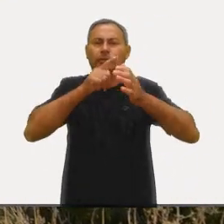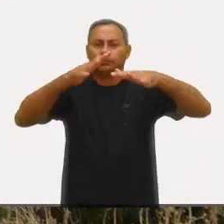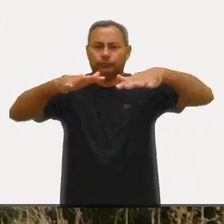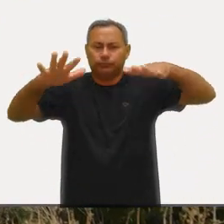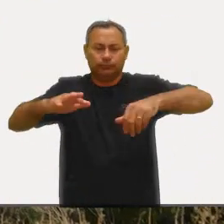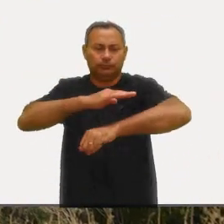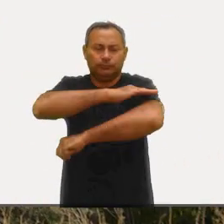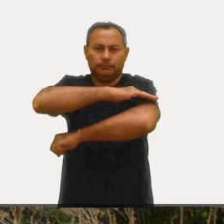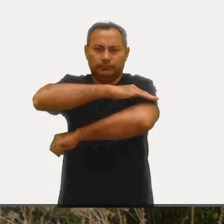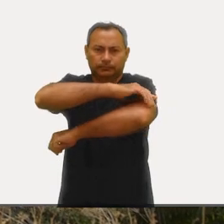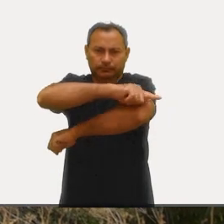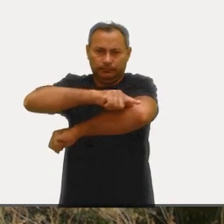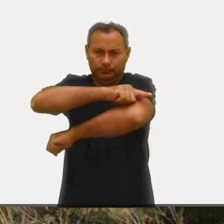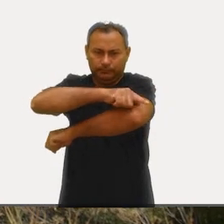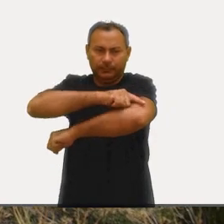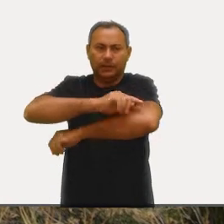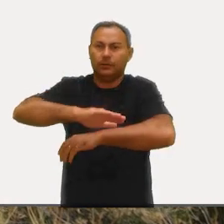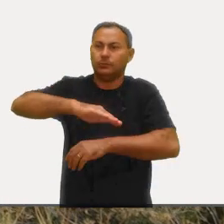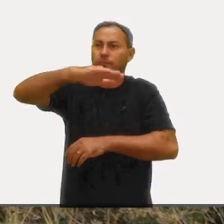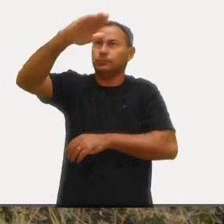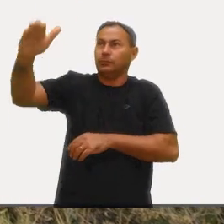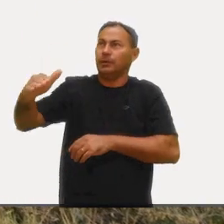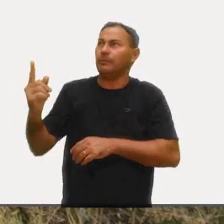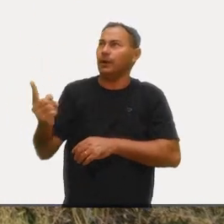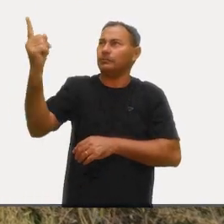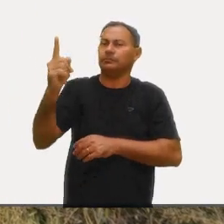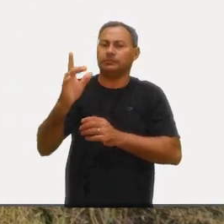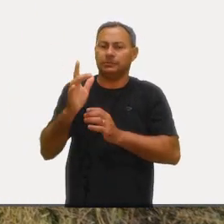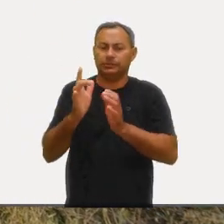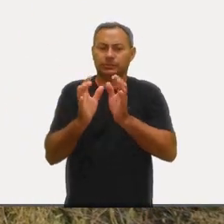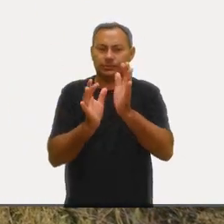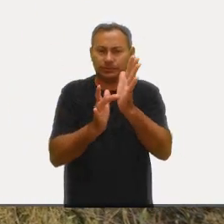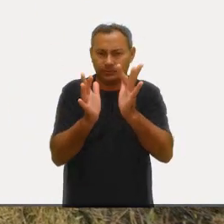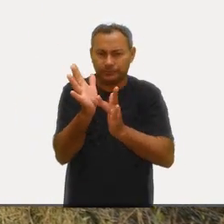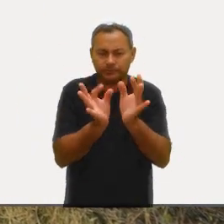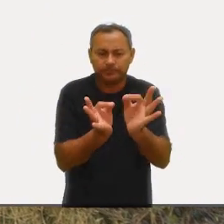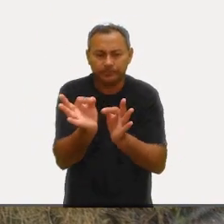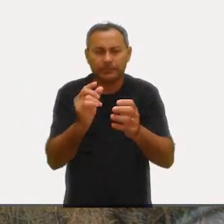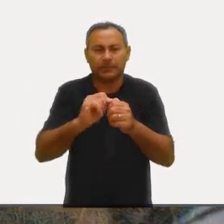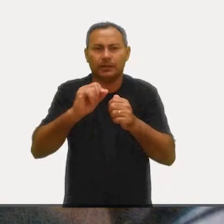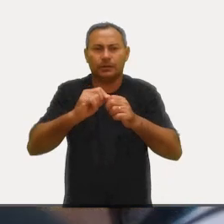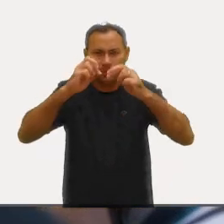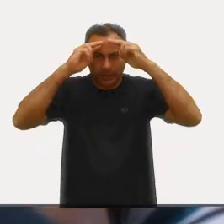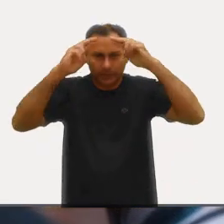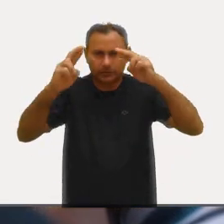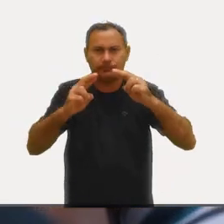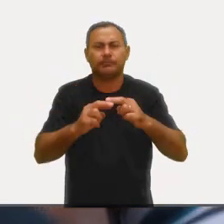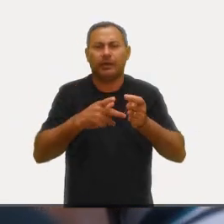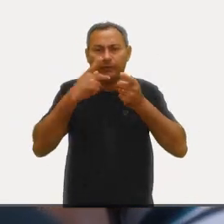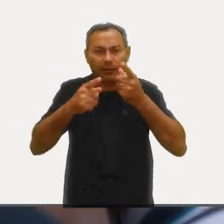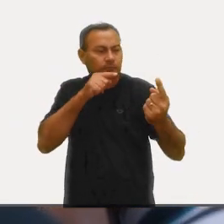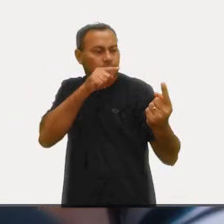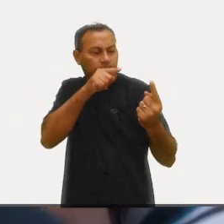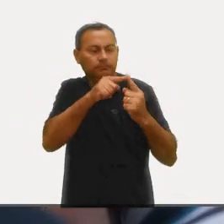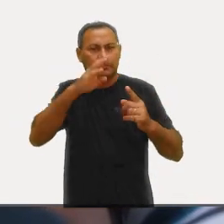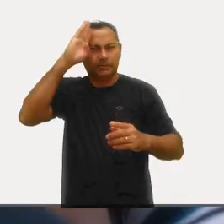margens do Mar da Galileia. Em uma dessas elevações mais altas, Jesus organizou o retiro. Podemos dizer que o objetivo